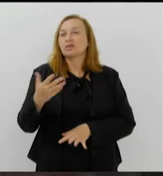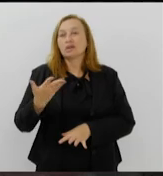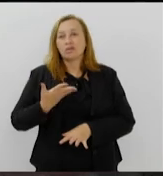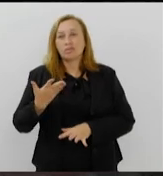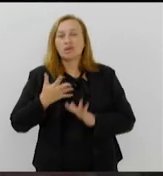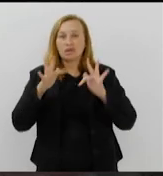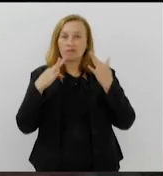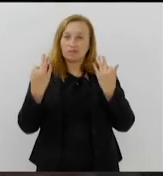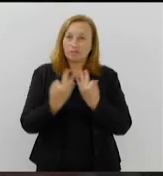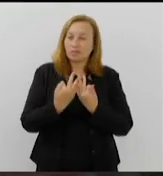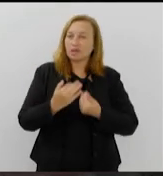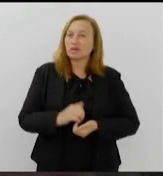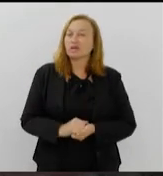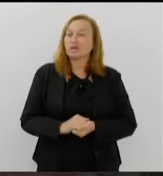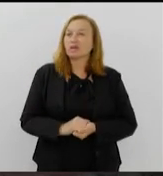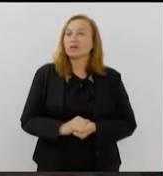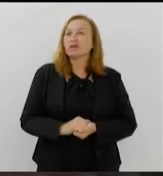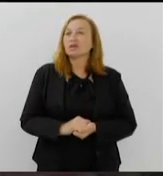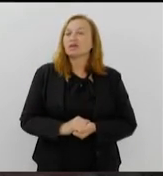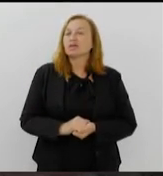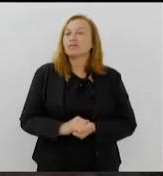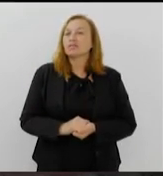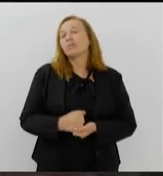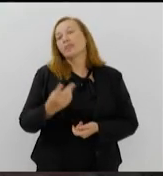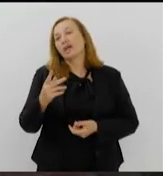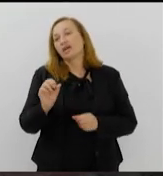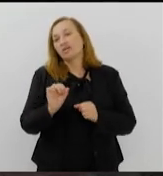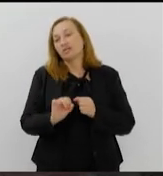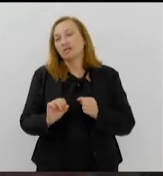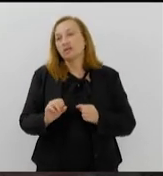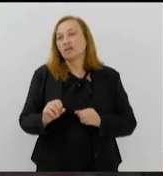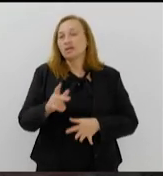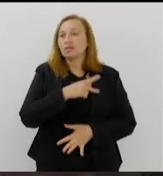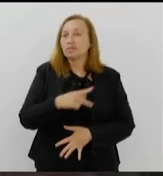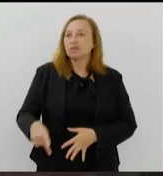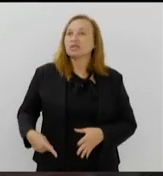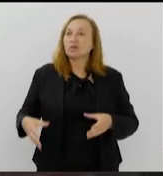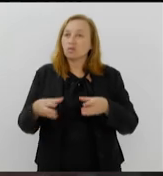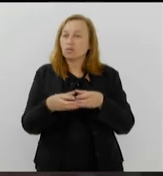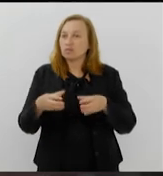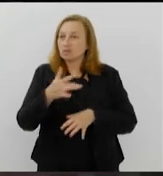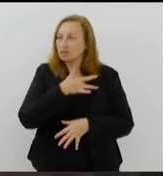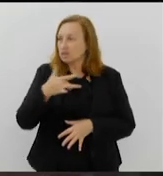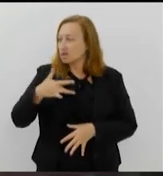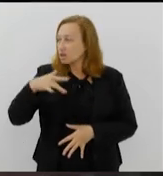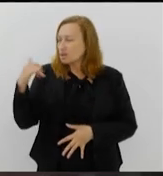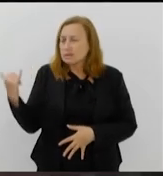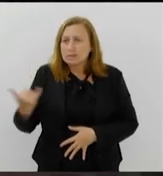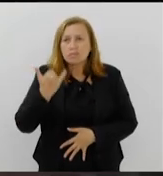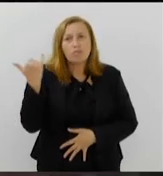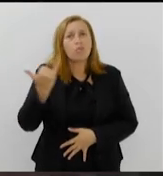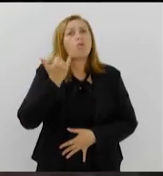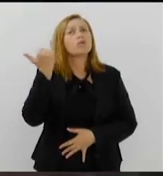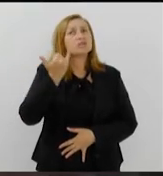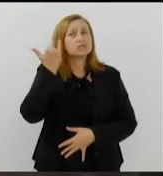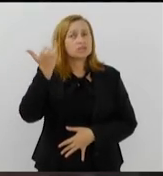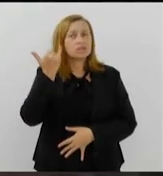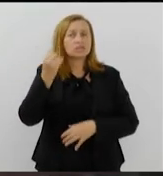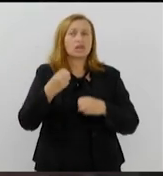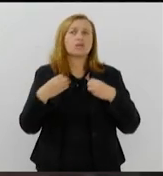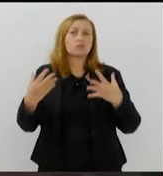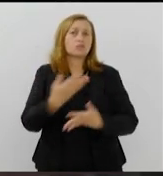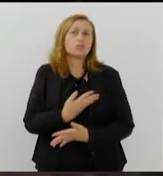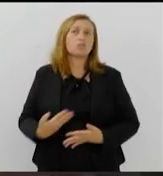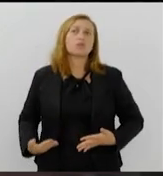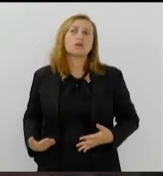Então, nós fizemos, como presidente da Comissão de Saúde, uma importante audiência pública